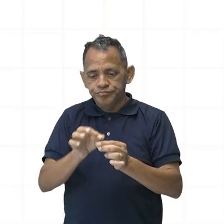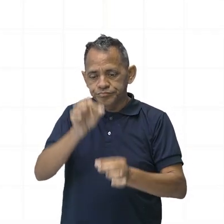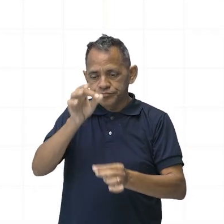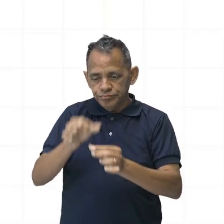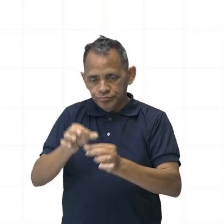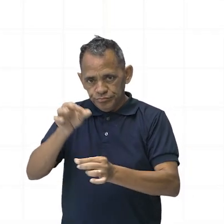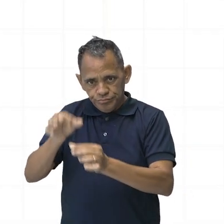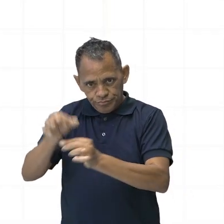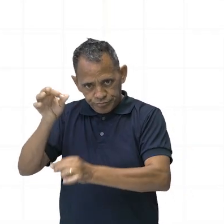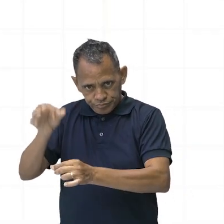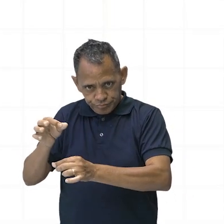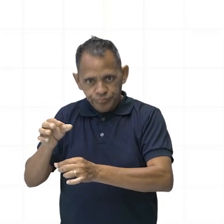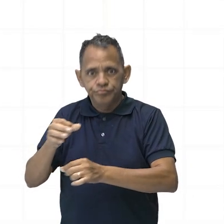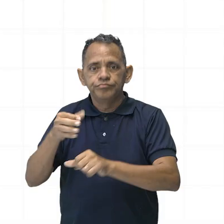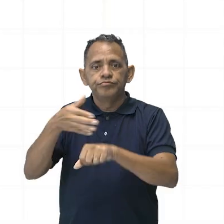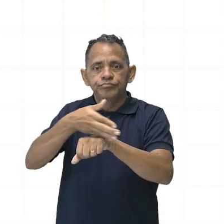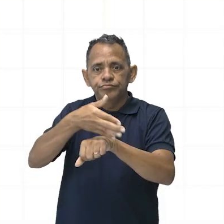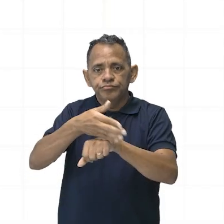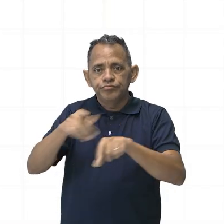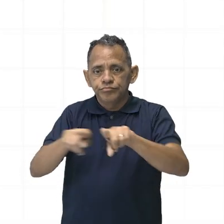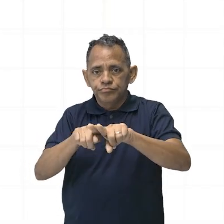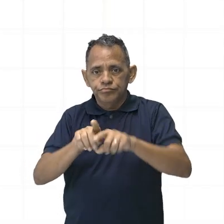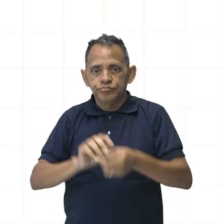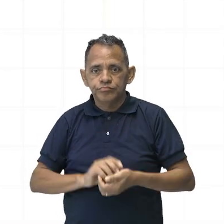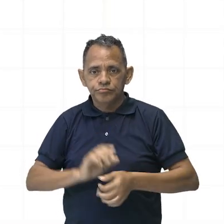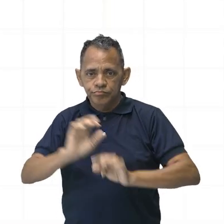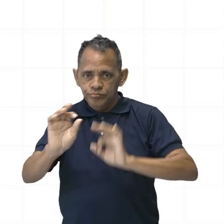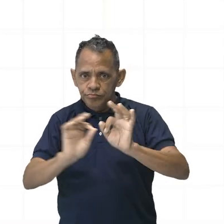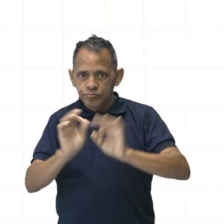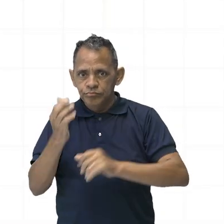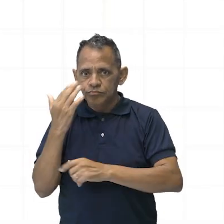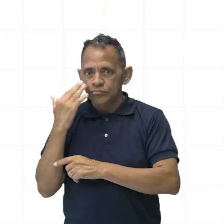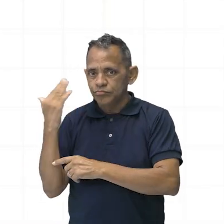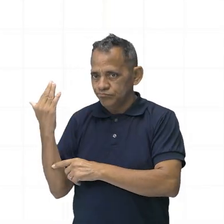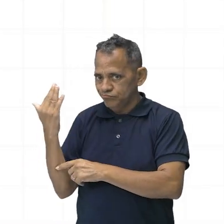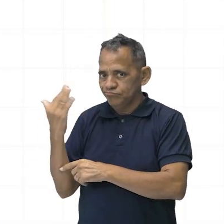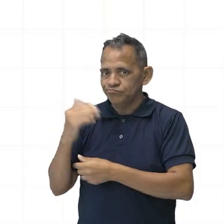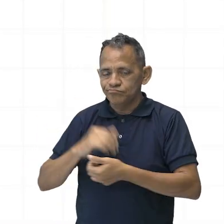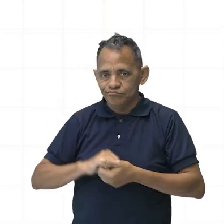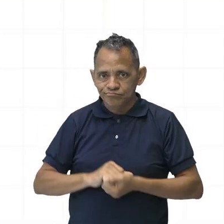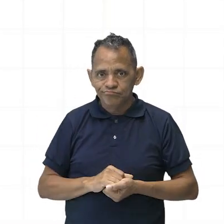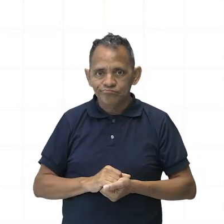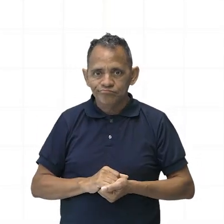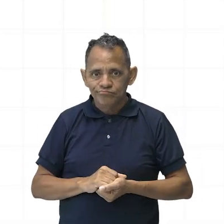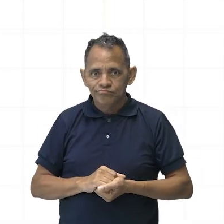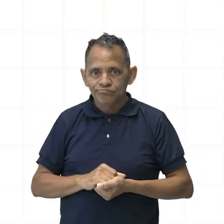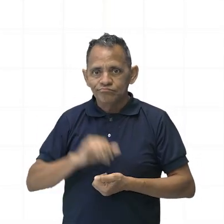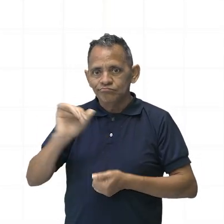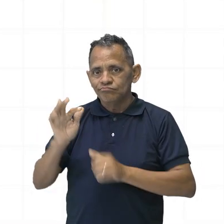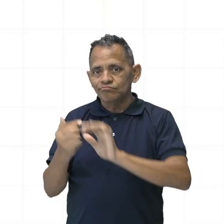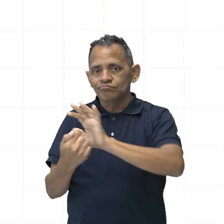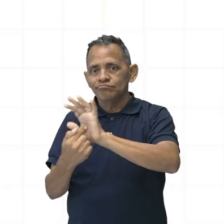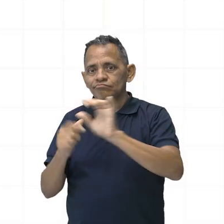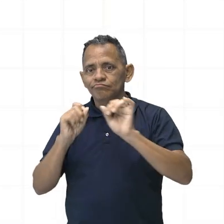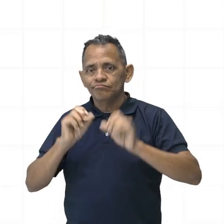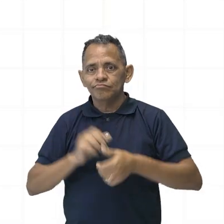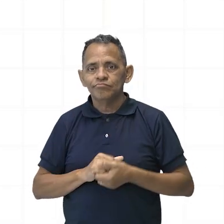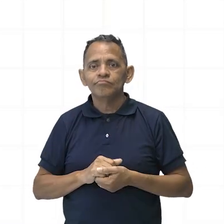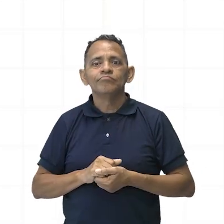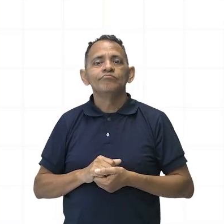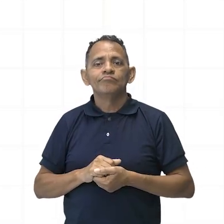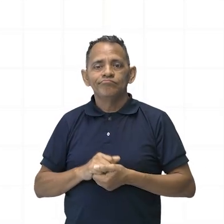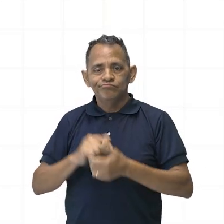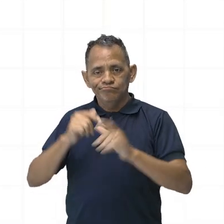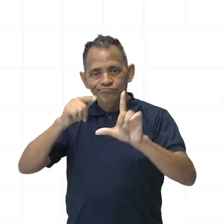das frequências. Tudo bem? Então, fiz mais organizadinho aqui no computador. Esse seria, né,